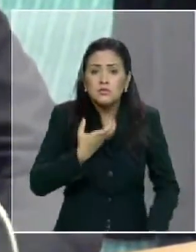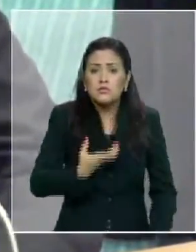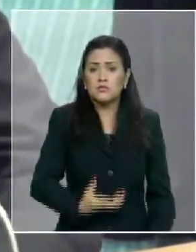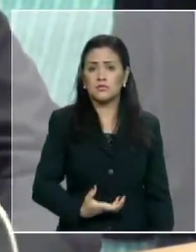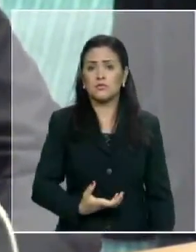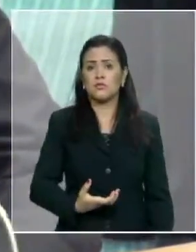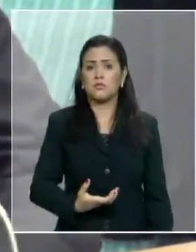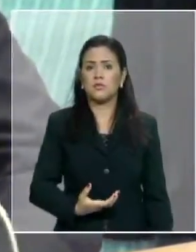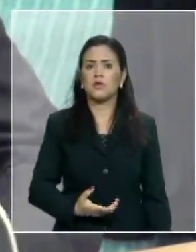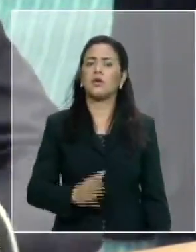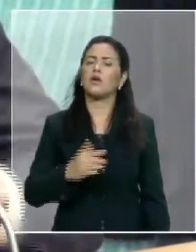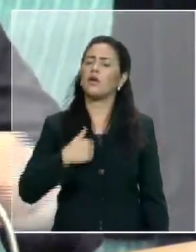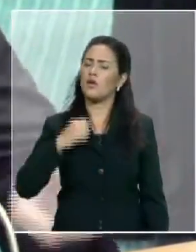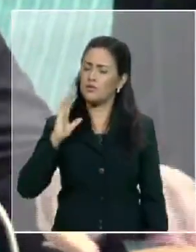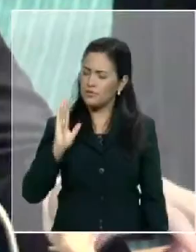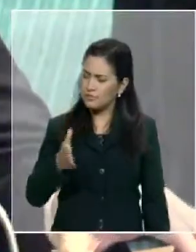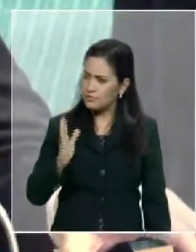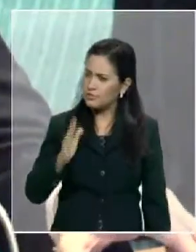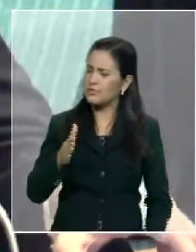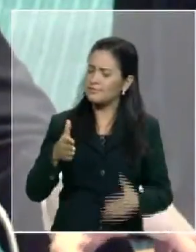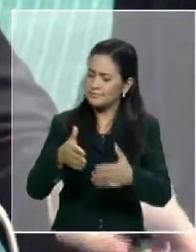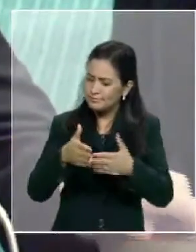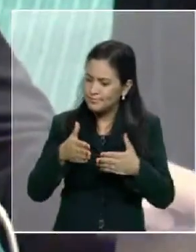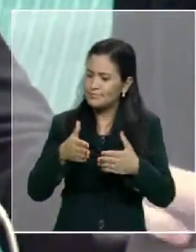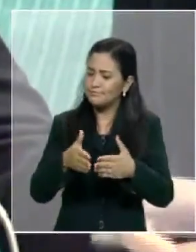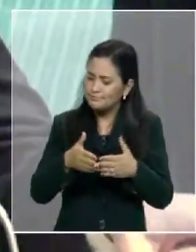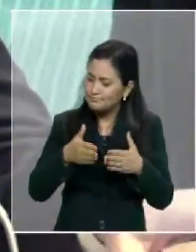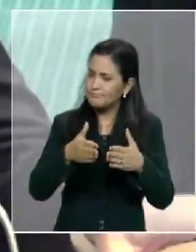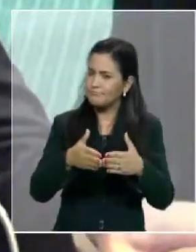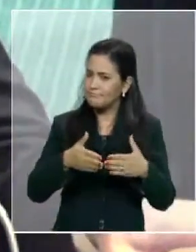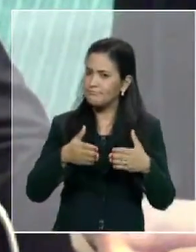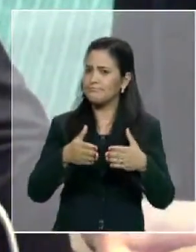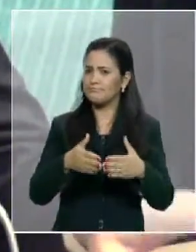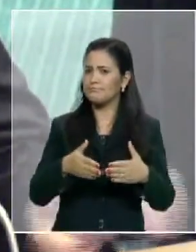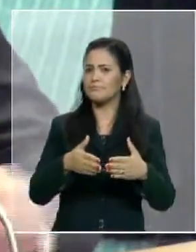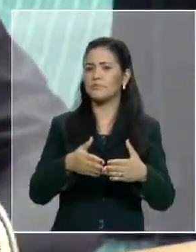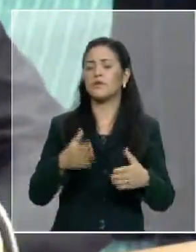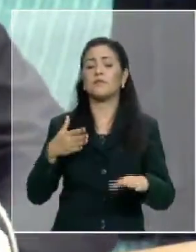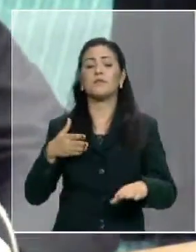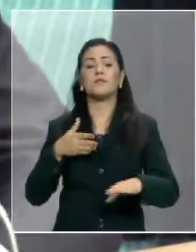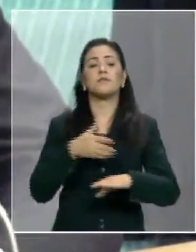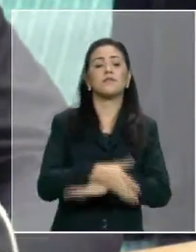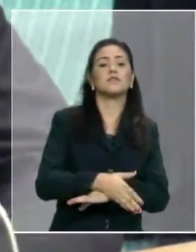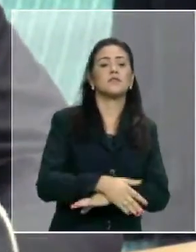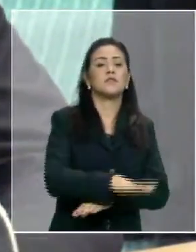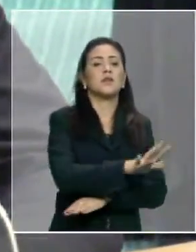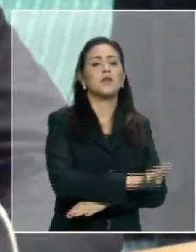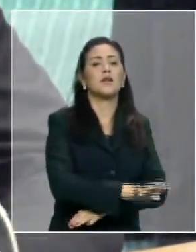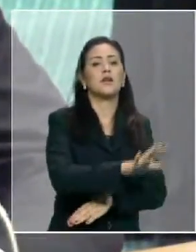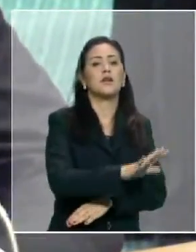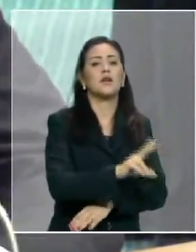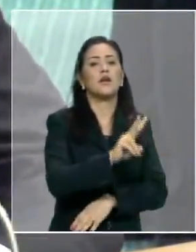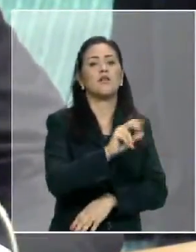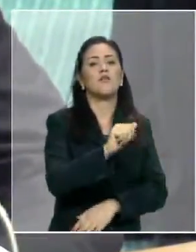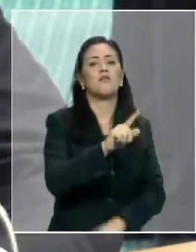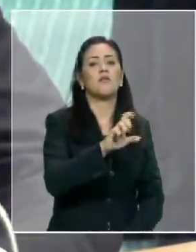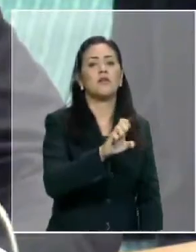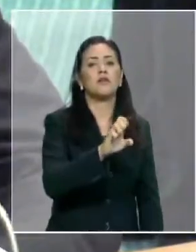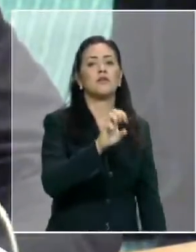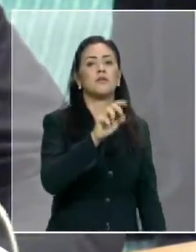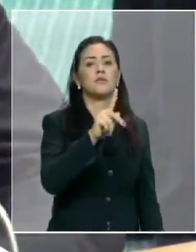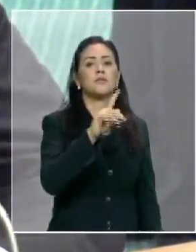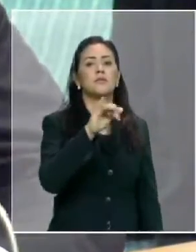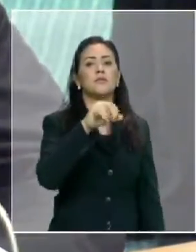cobrei por diversas vezes, já fiz vários pedidos para ele fazer uma visita para a região do Vale do Pindaré, no qual lá